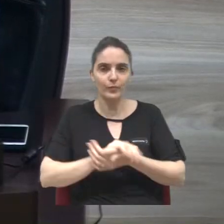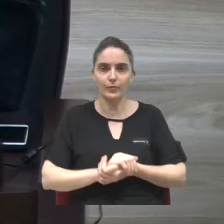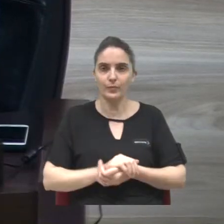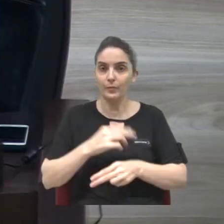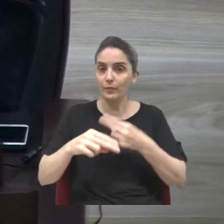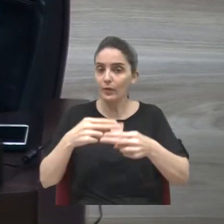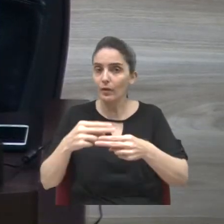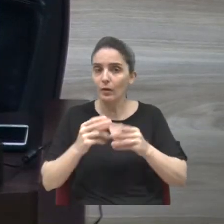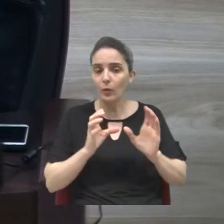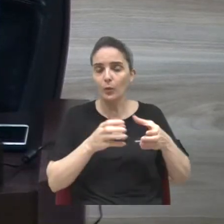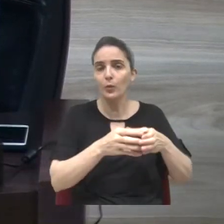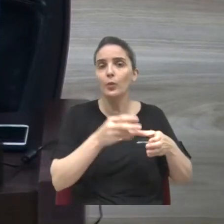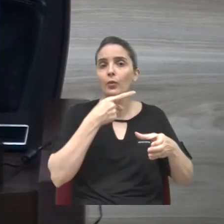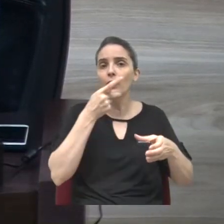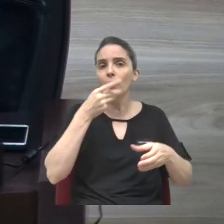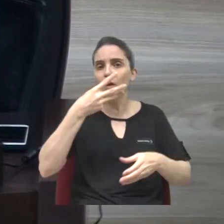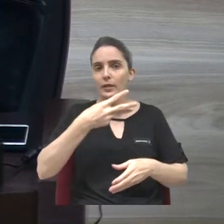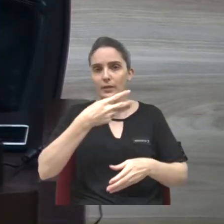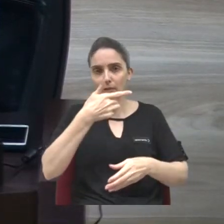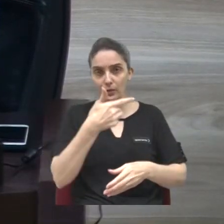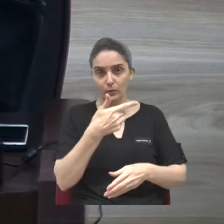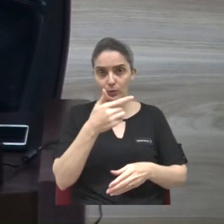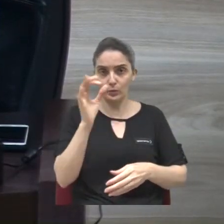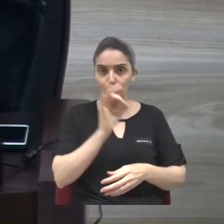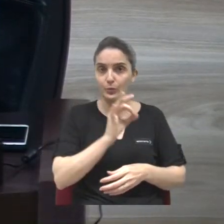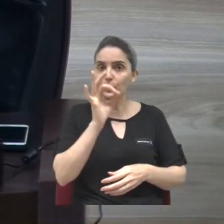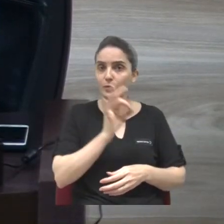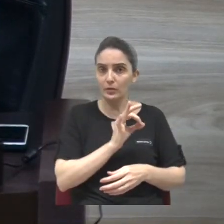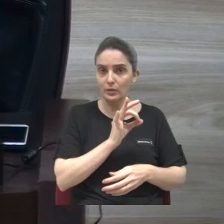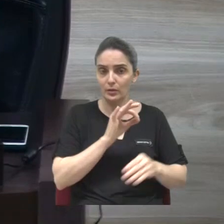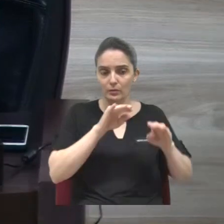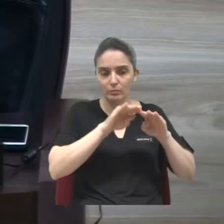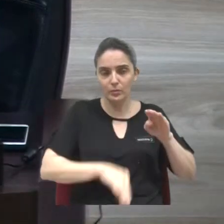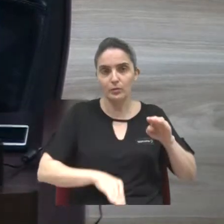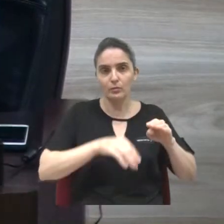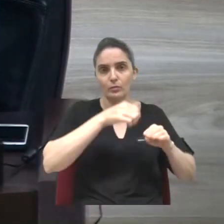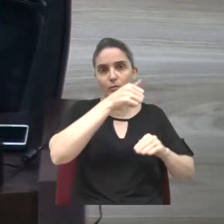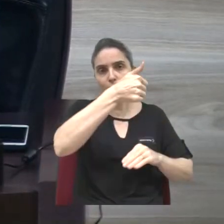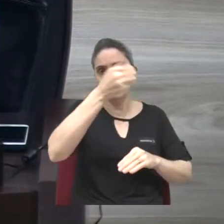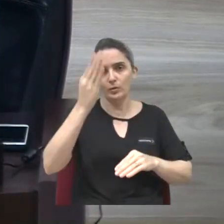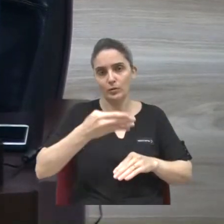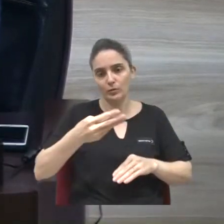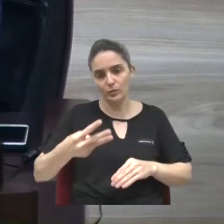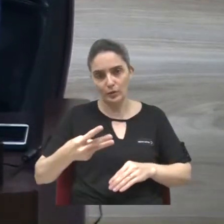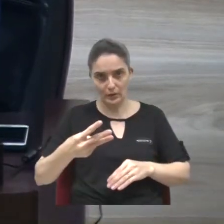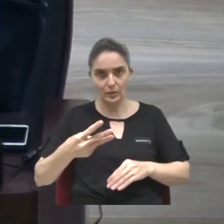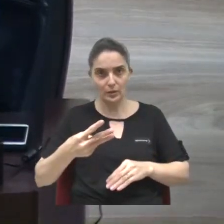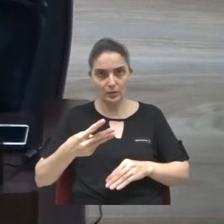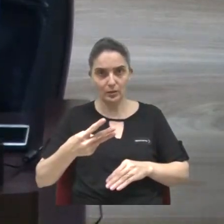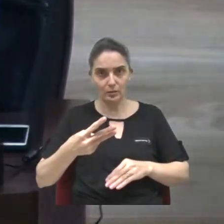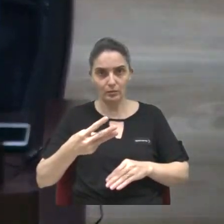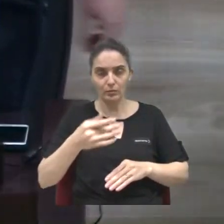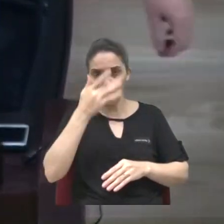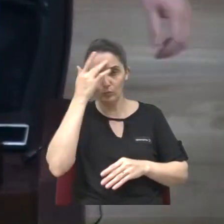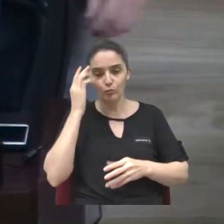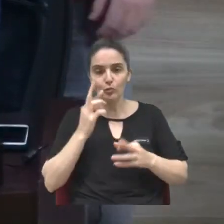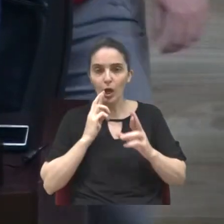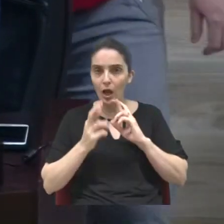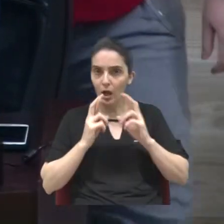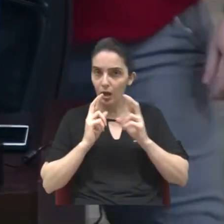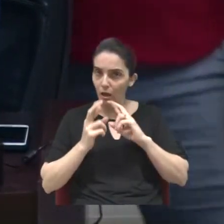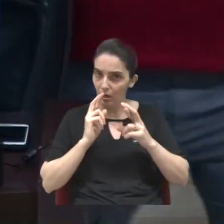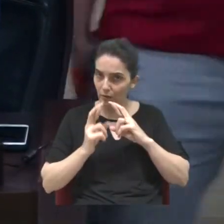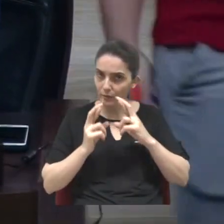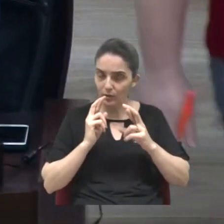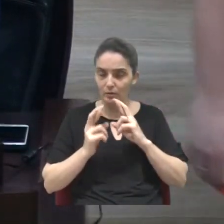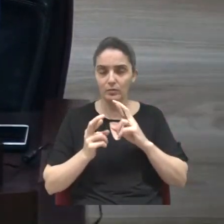que 32%, menos de 1/3 dos casos de reclamação dos valores cobrados de forma improcedente, não